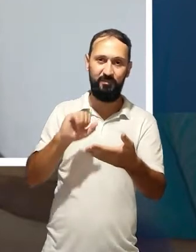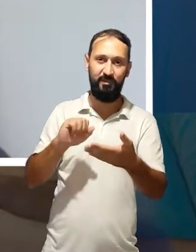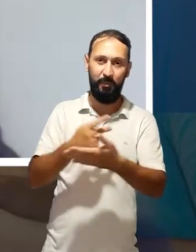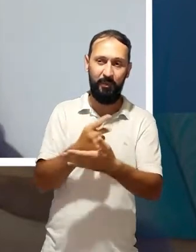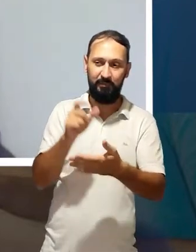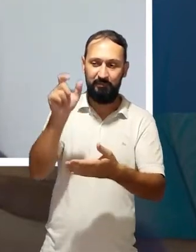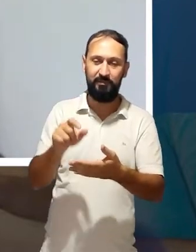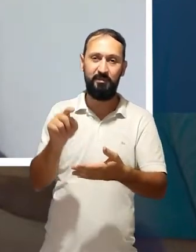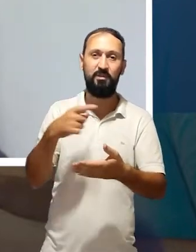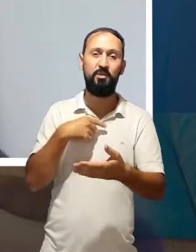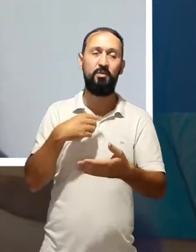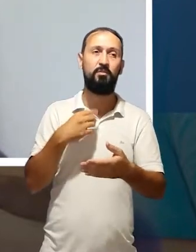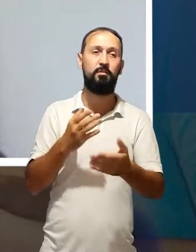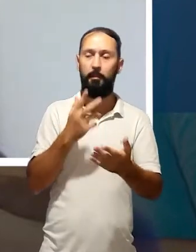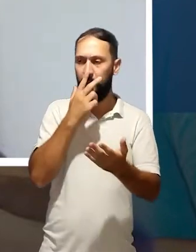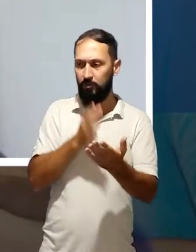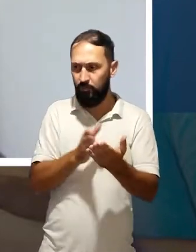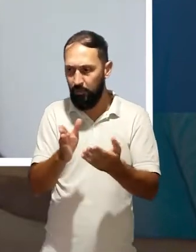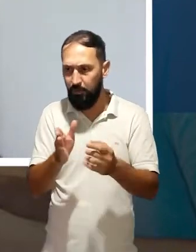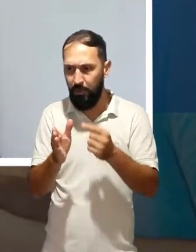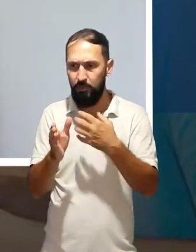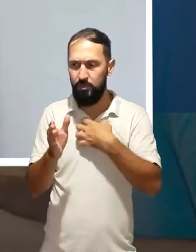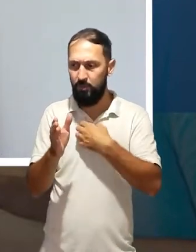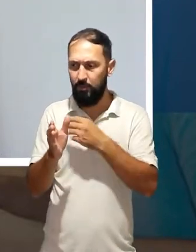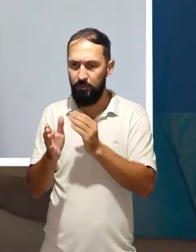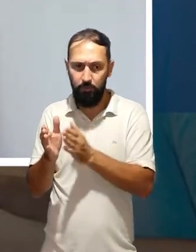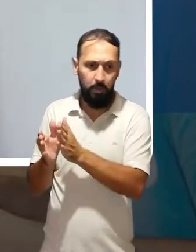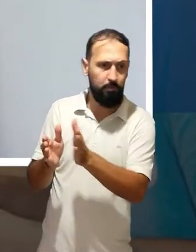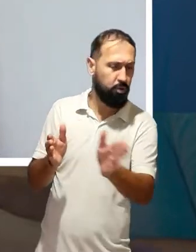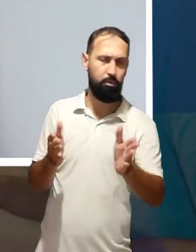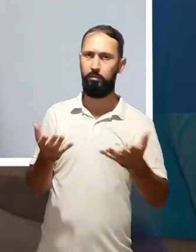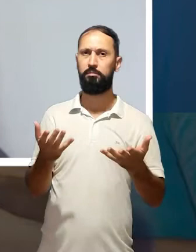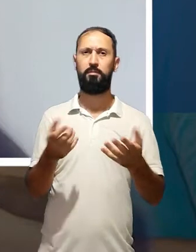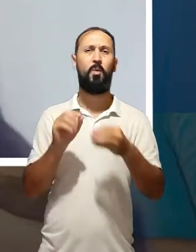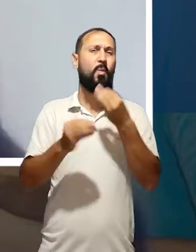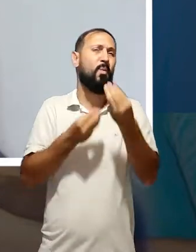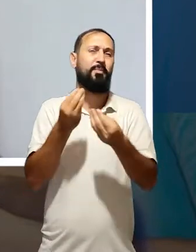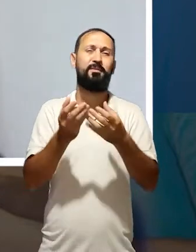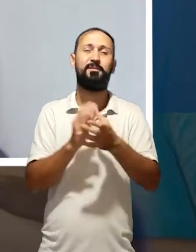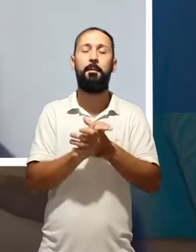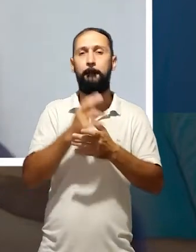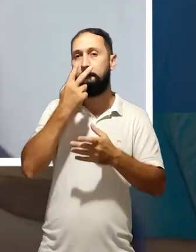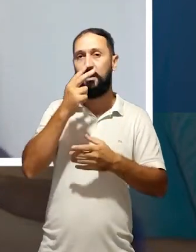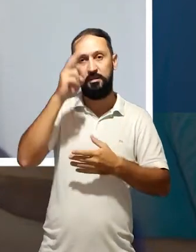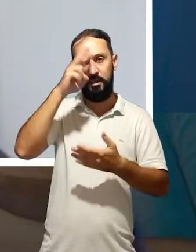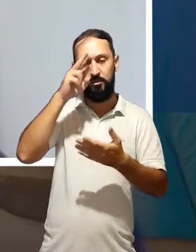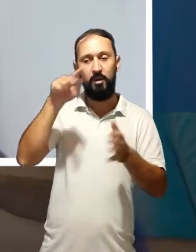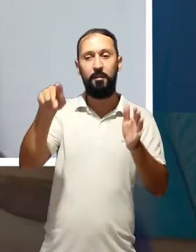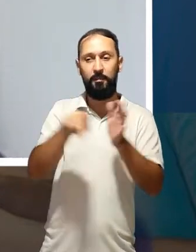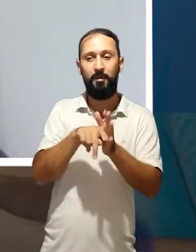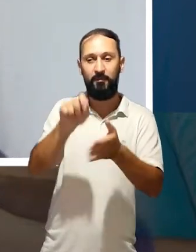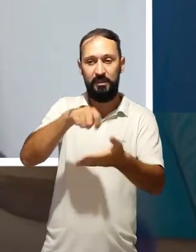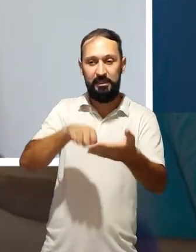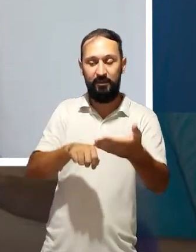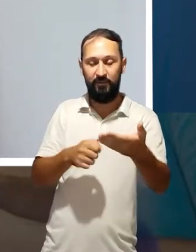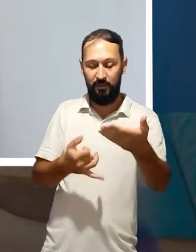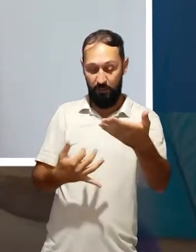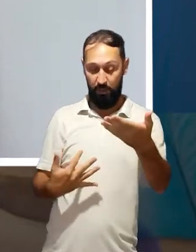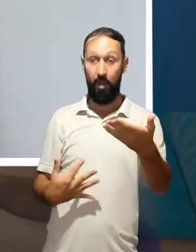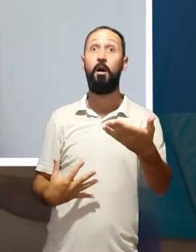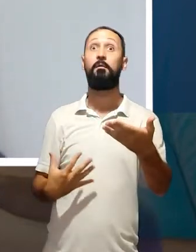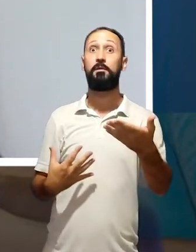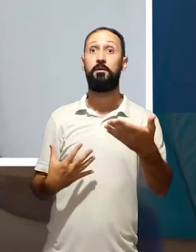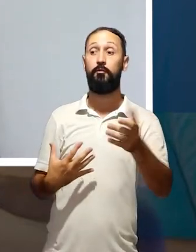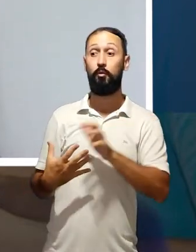né, acaba me colocando em outro. Né? Muitas vezes, tem muitas pessoas que falam que a história ela vai se escrevendo e a gente